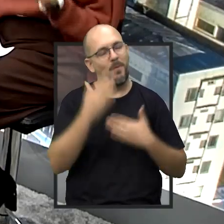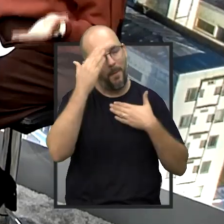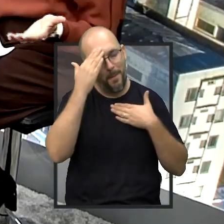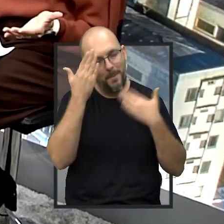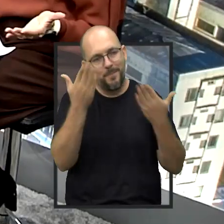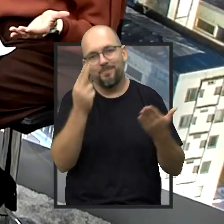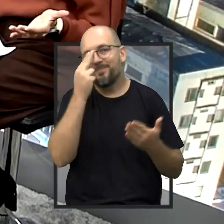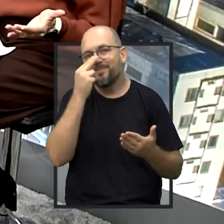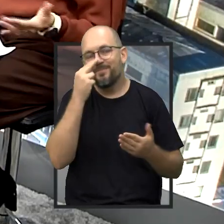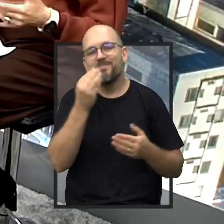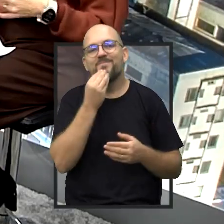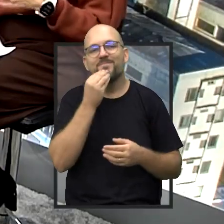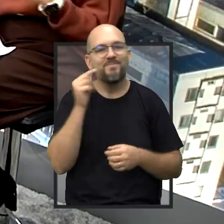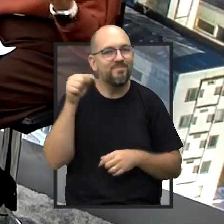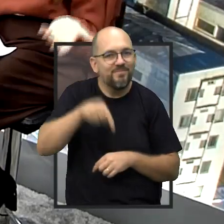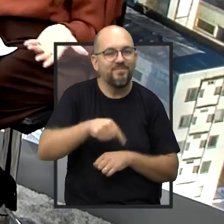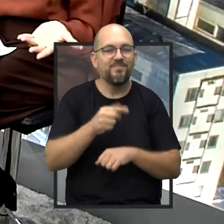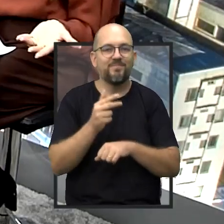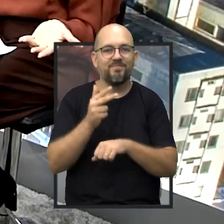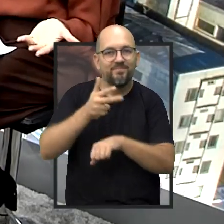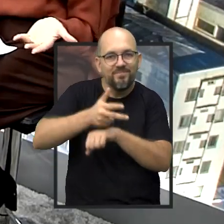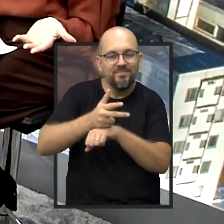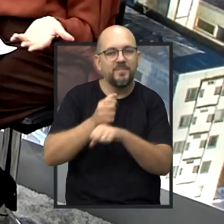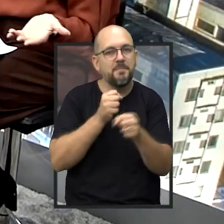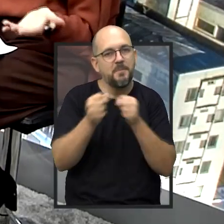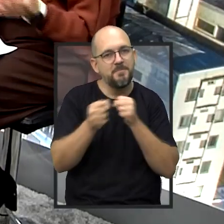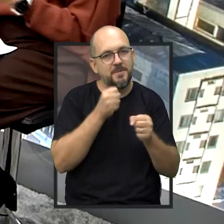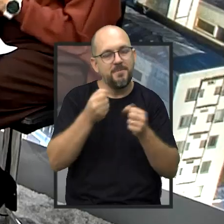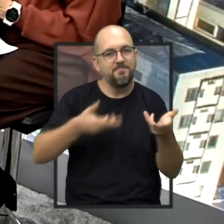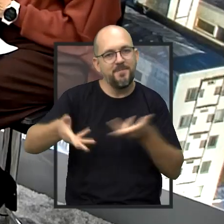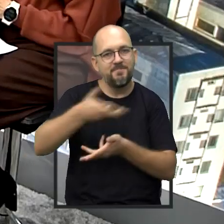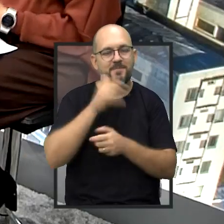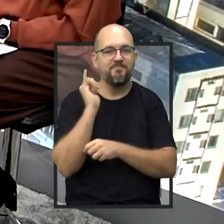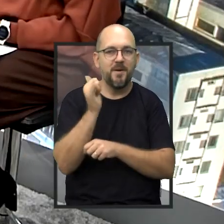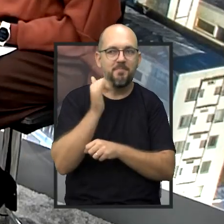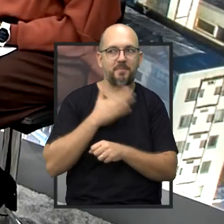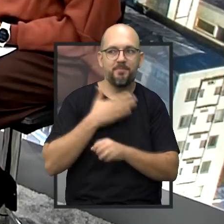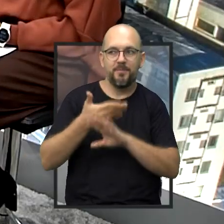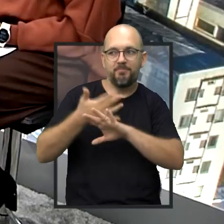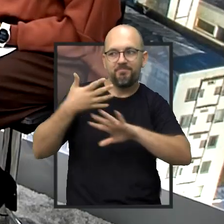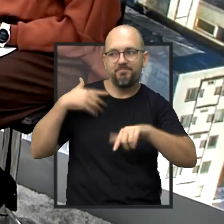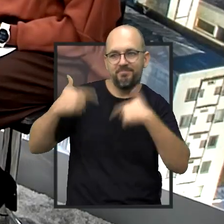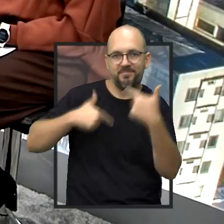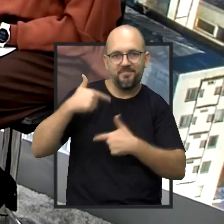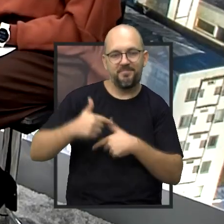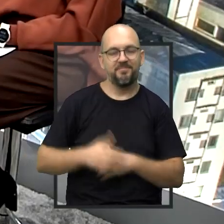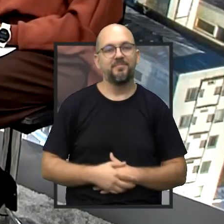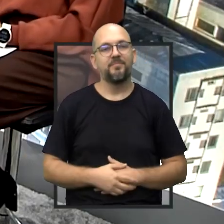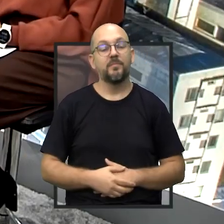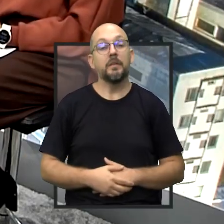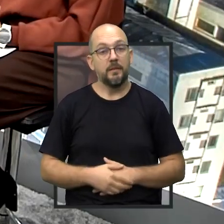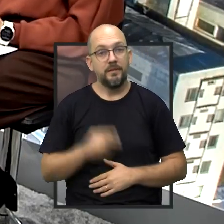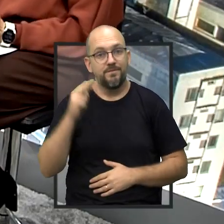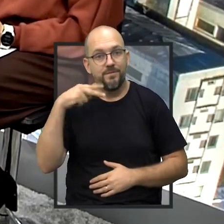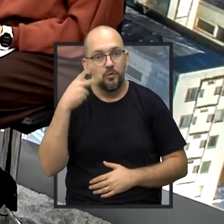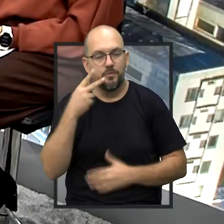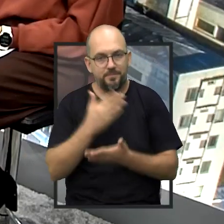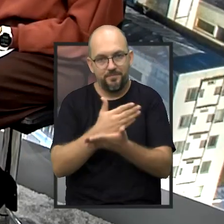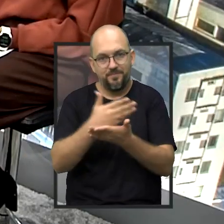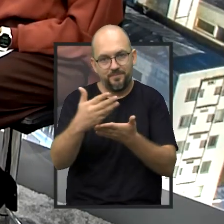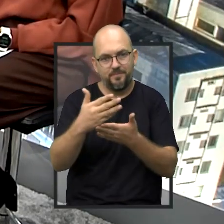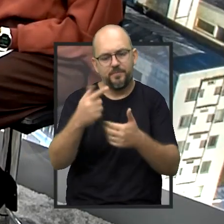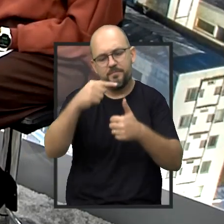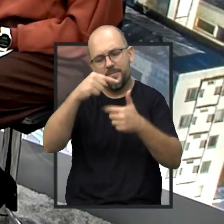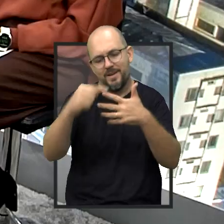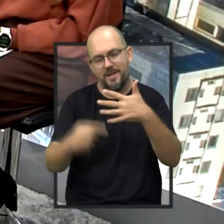pela oportunidade da TV Câmara em abrir esse espaço para a gente falar um pouco do nosso mandato. Vereadora, vamos começar falando sobre um